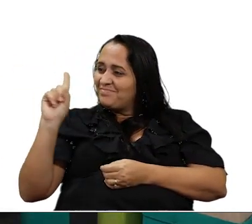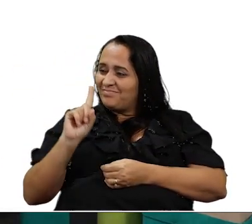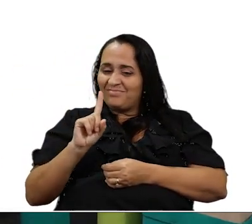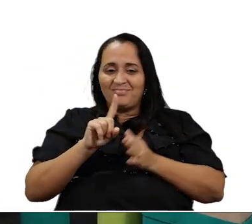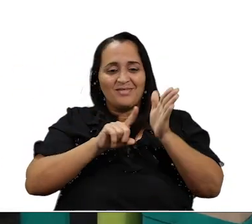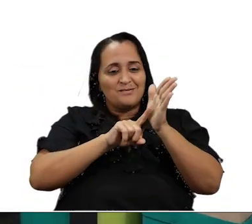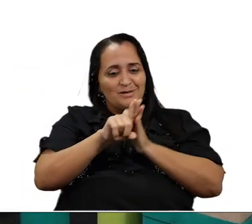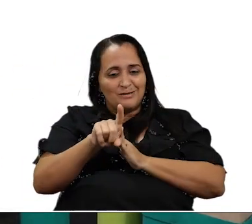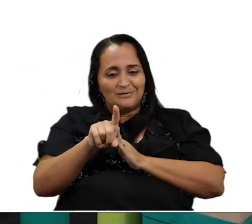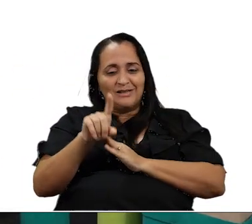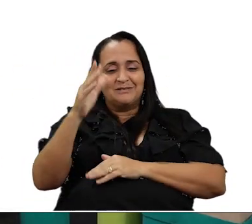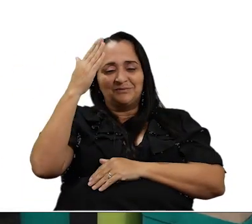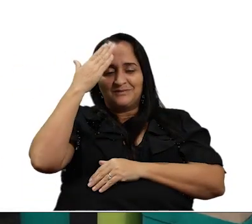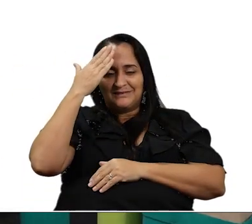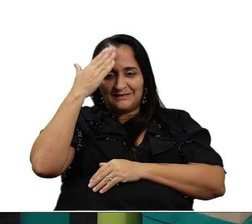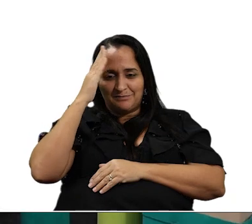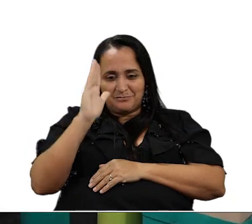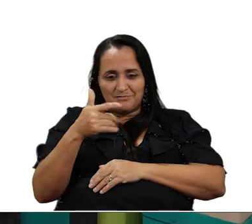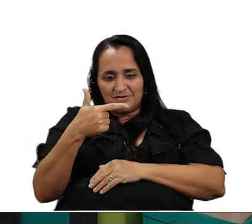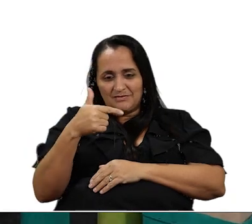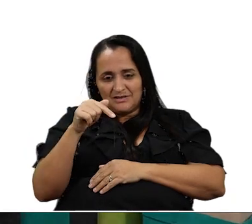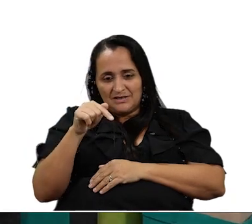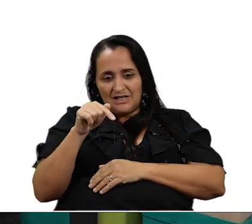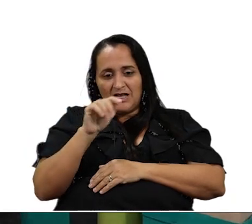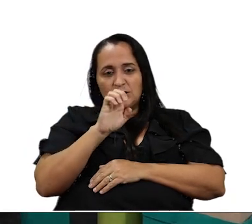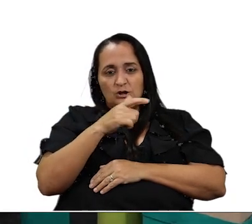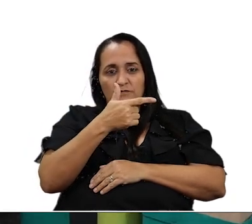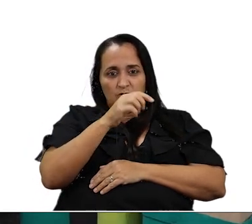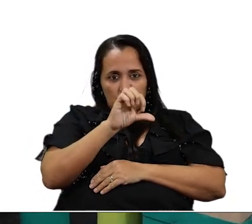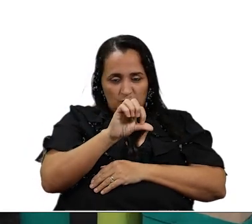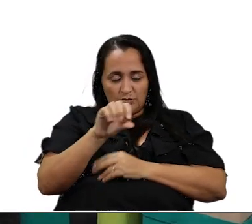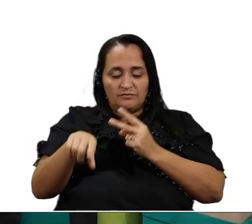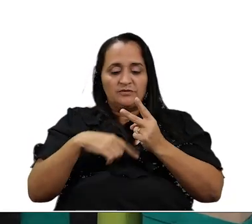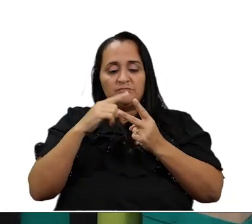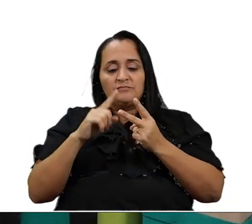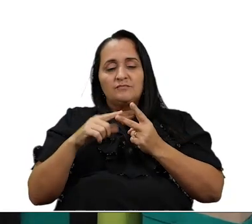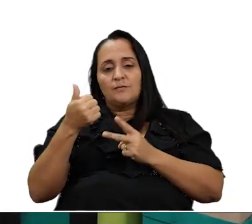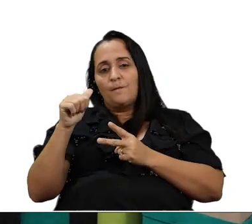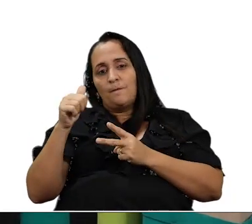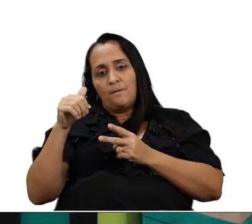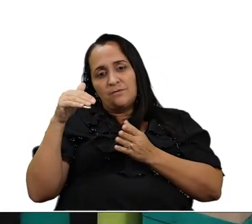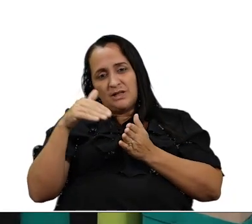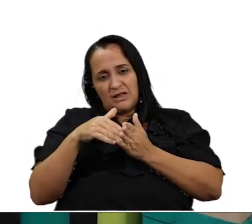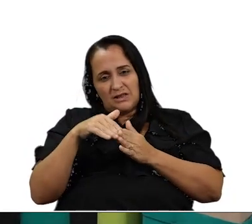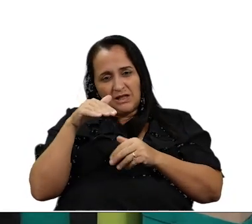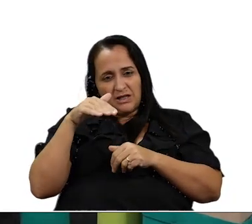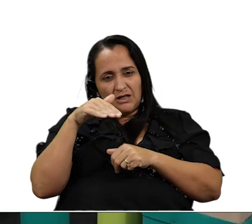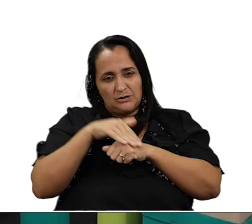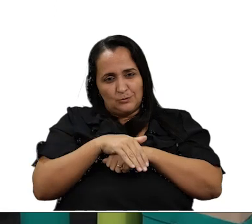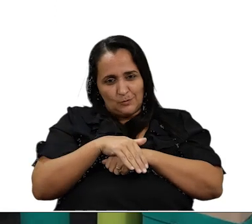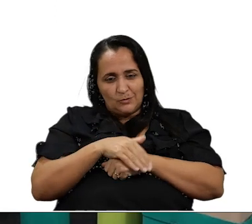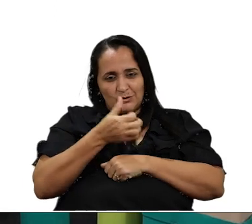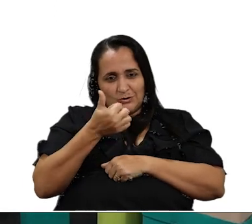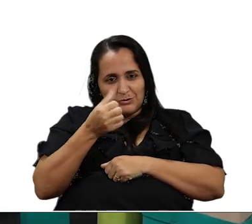data 27 e 29, o horário das 11 às 18 e o local, a Casa